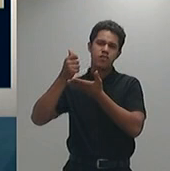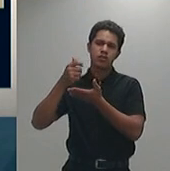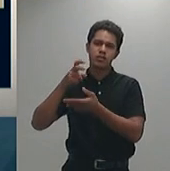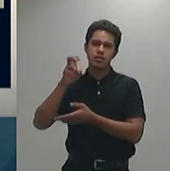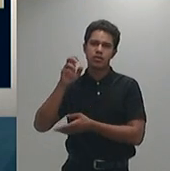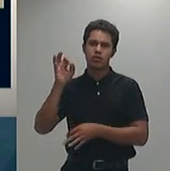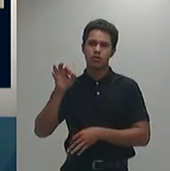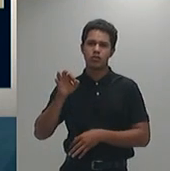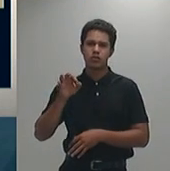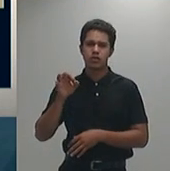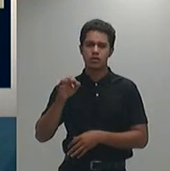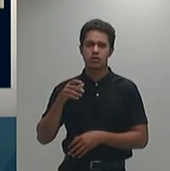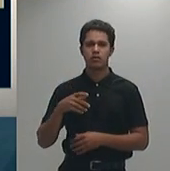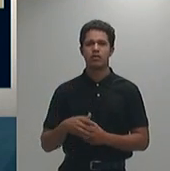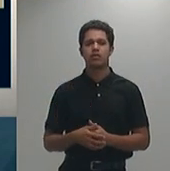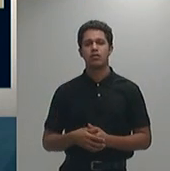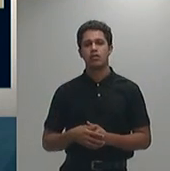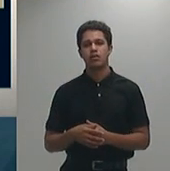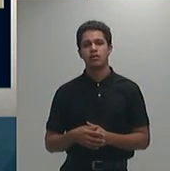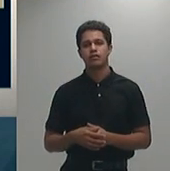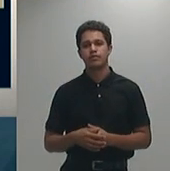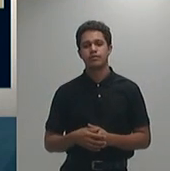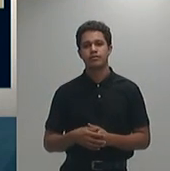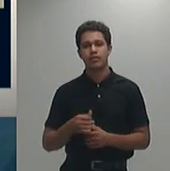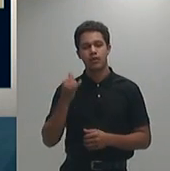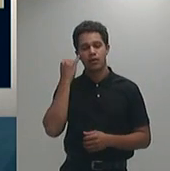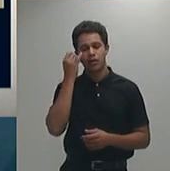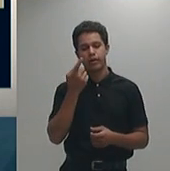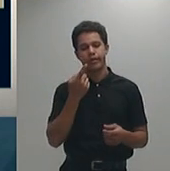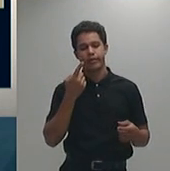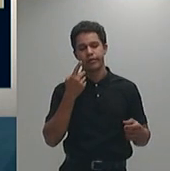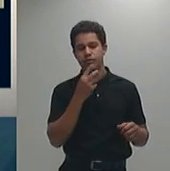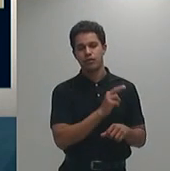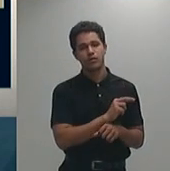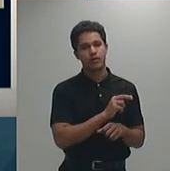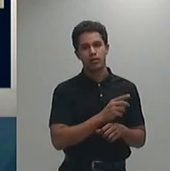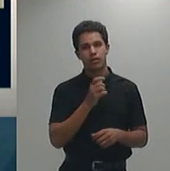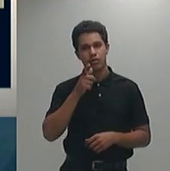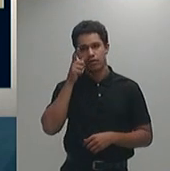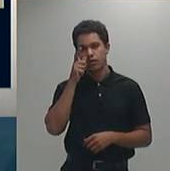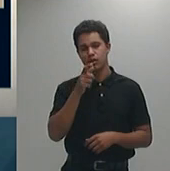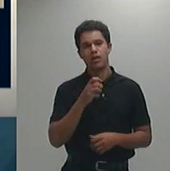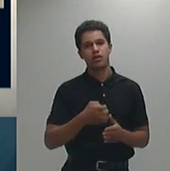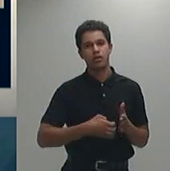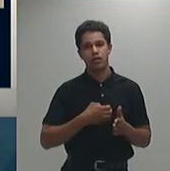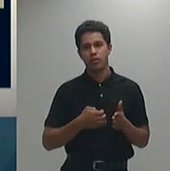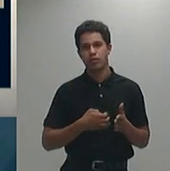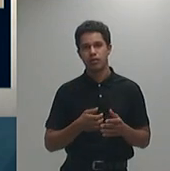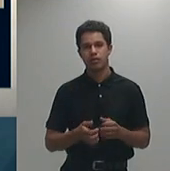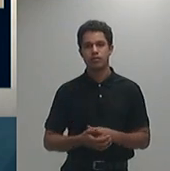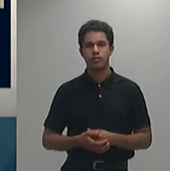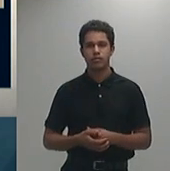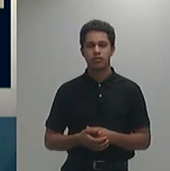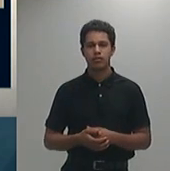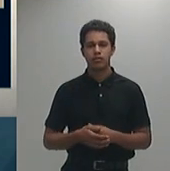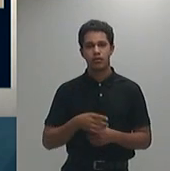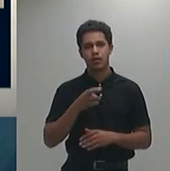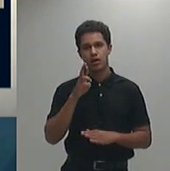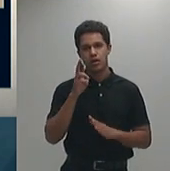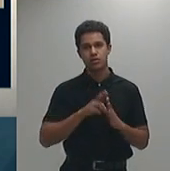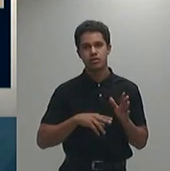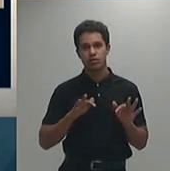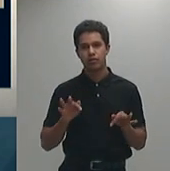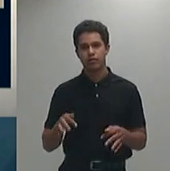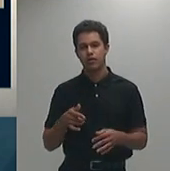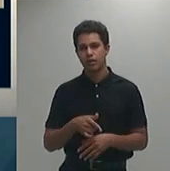a pretexto de defender os interesses da companhia em legitimidade extraordinária registre-se por fim que a eficácia